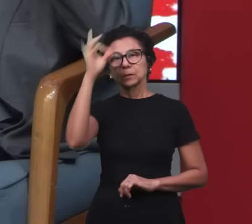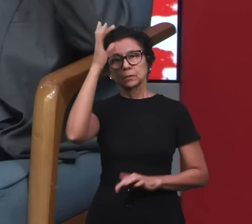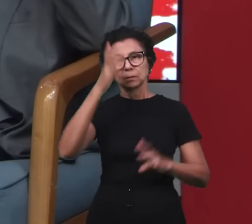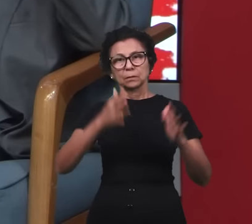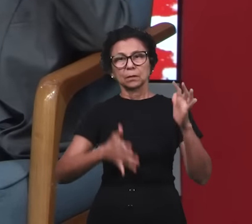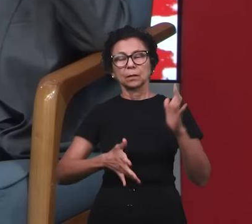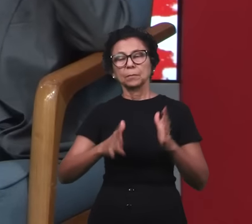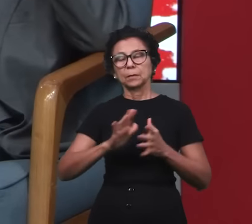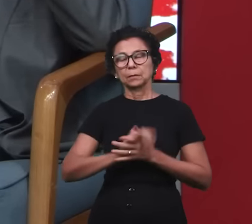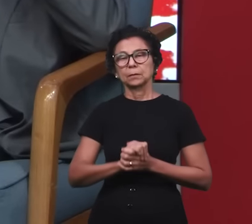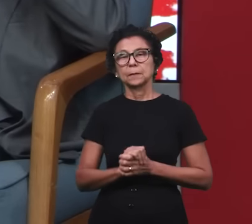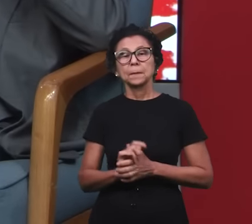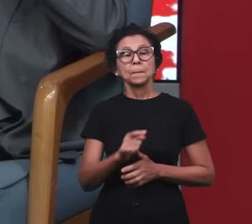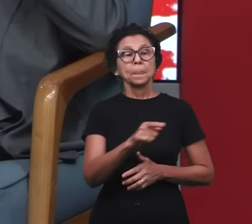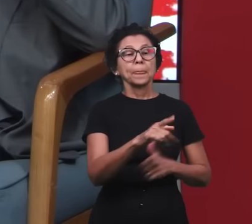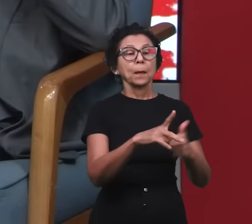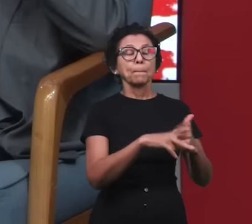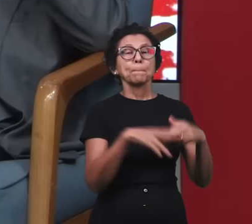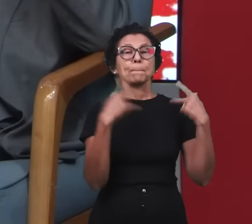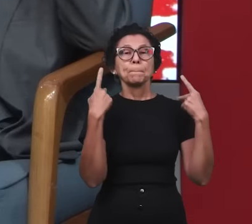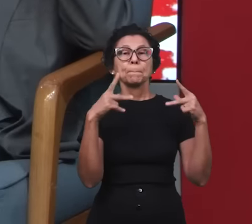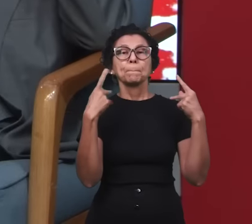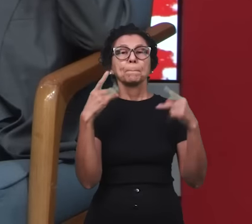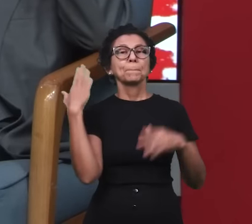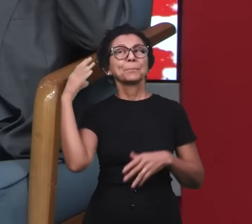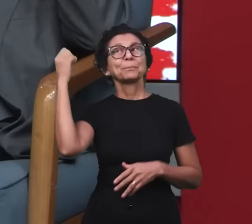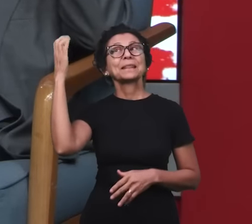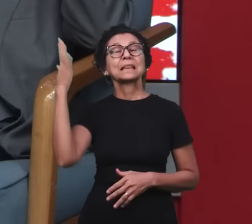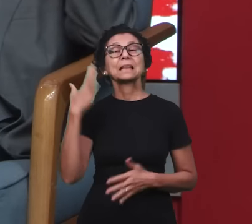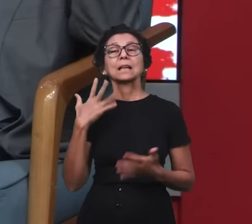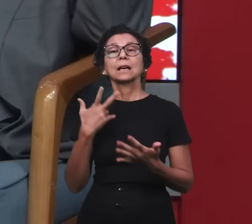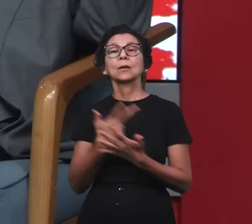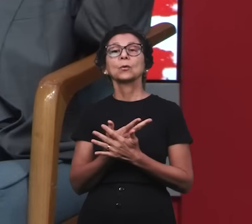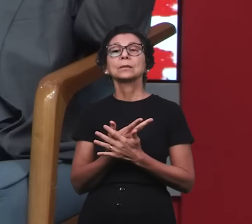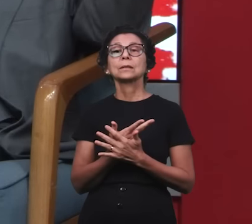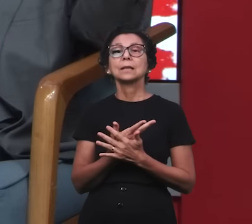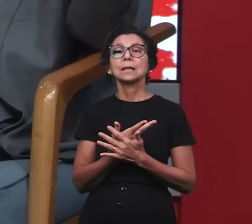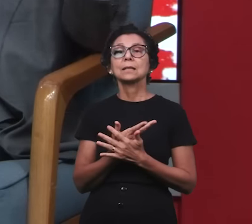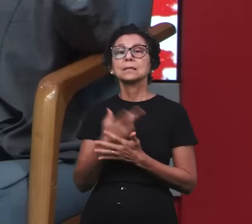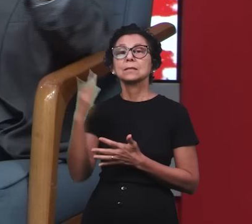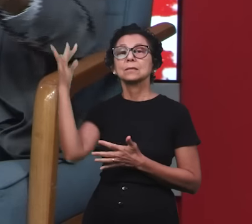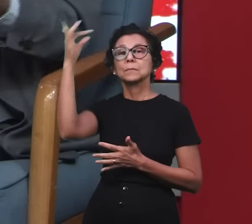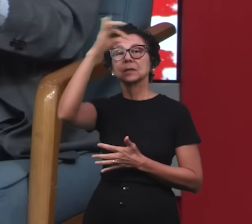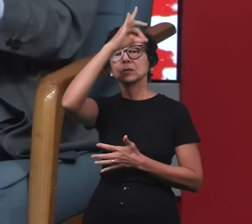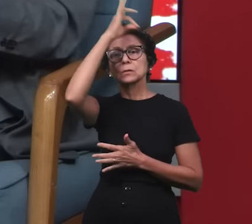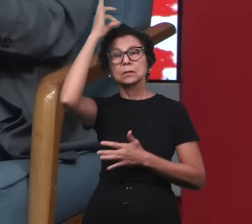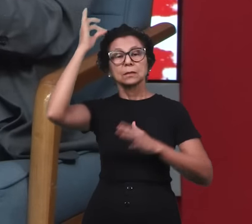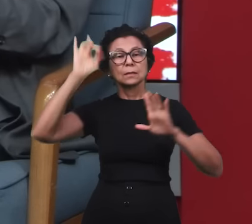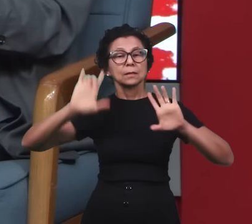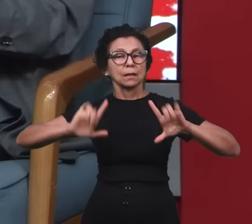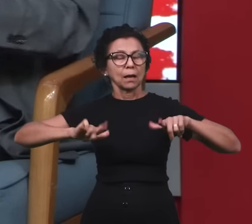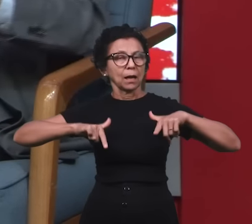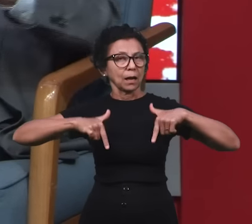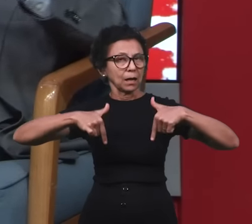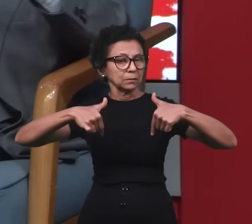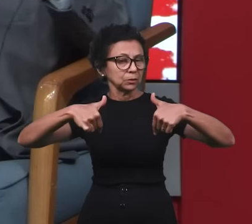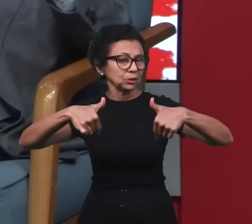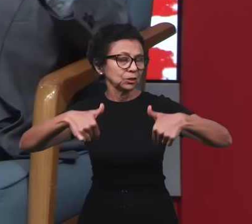revelada, o que acontece? O Espírito opera de que